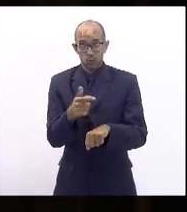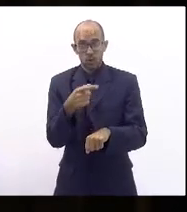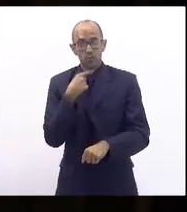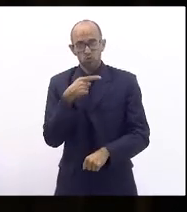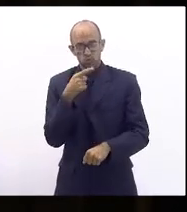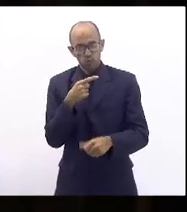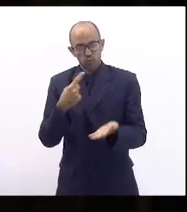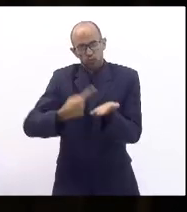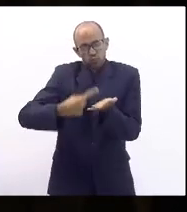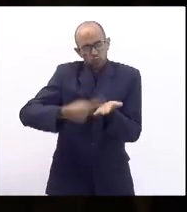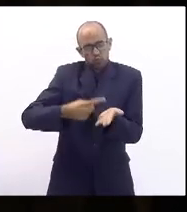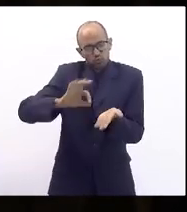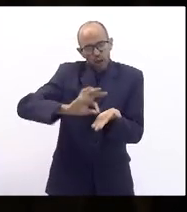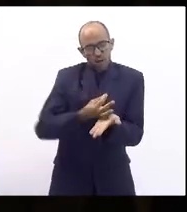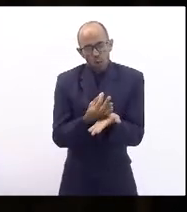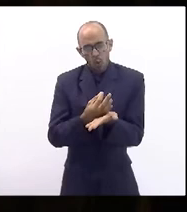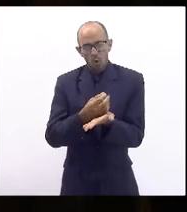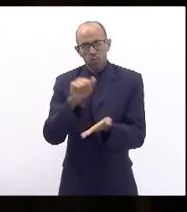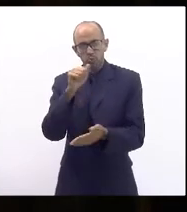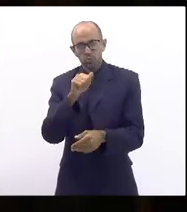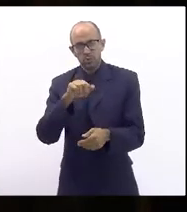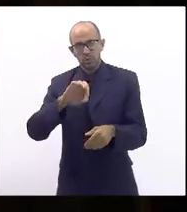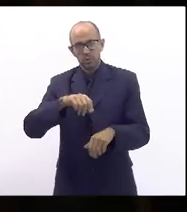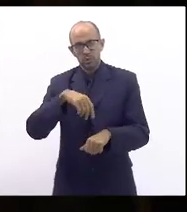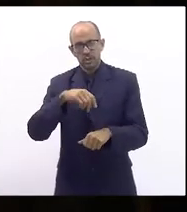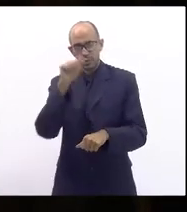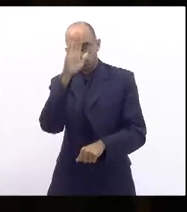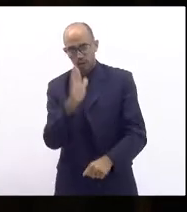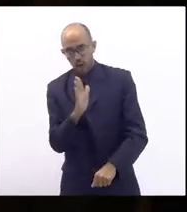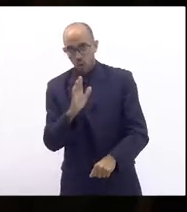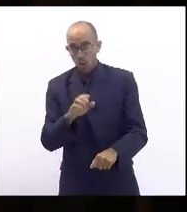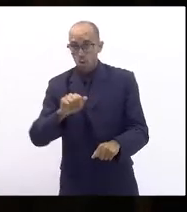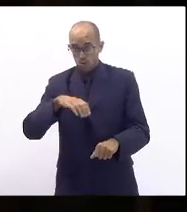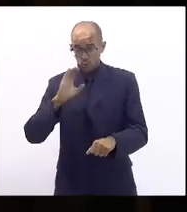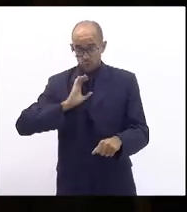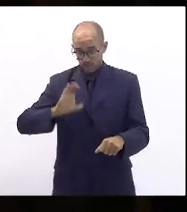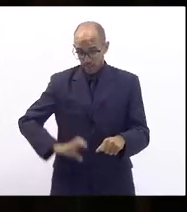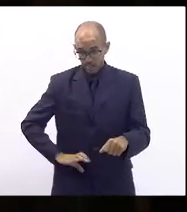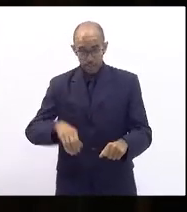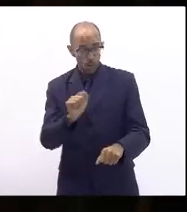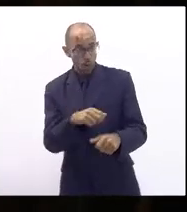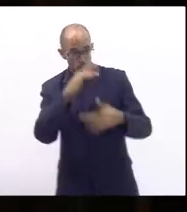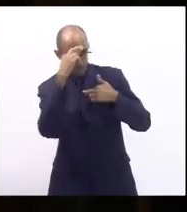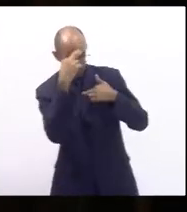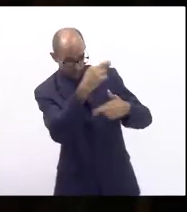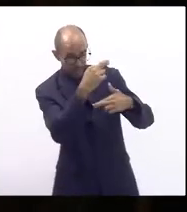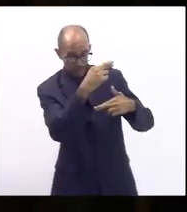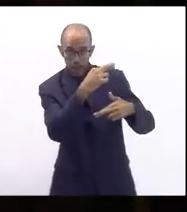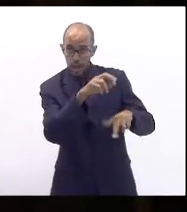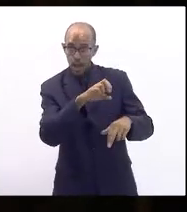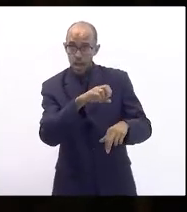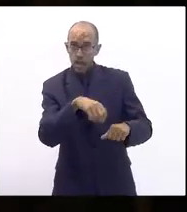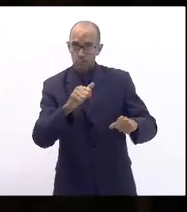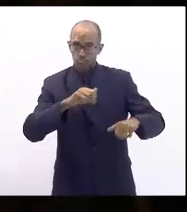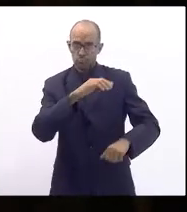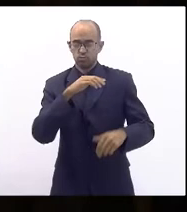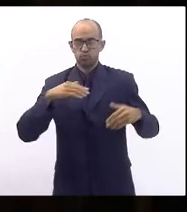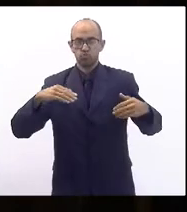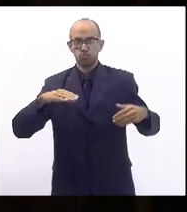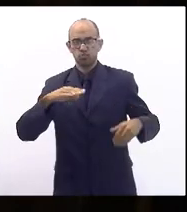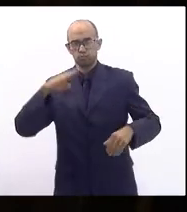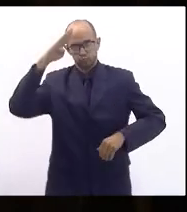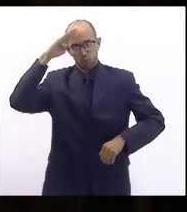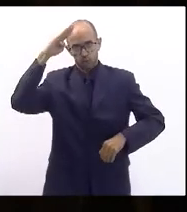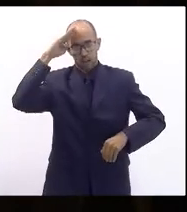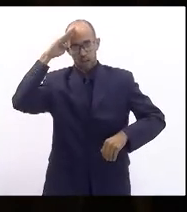concerto internacional o cidadão ao respeitar e valorizar seus soldados em Essência está investindo na garantia